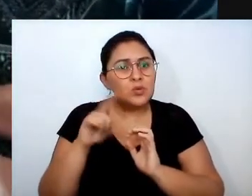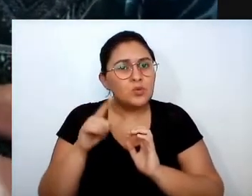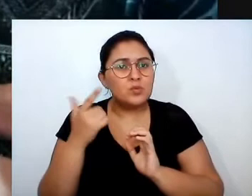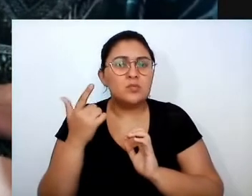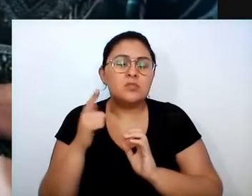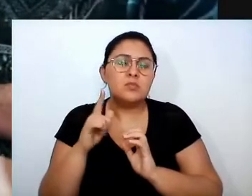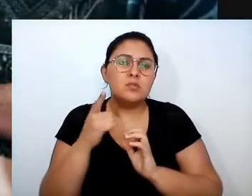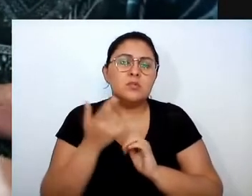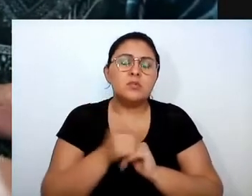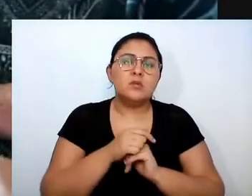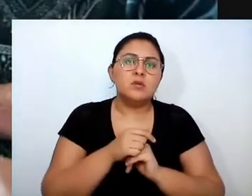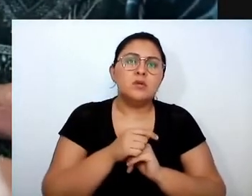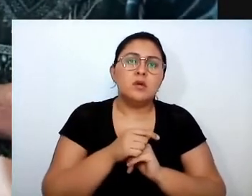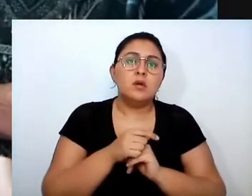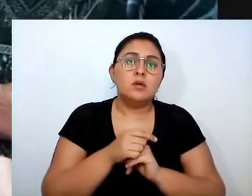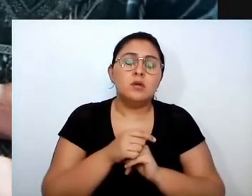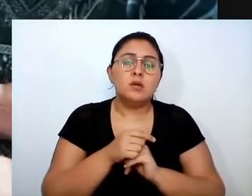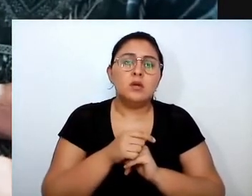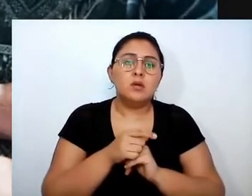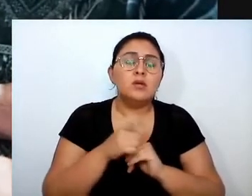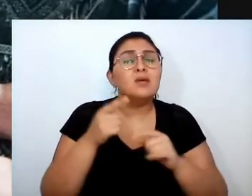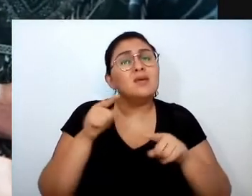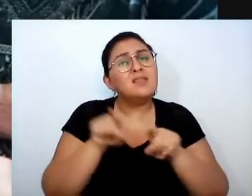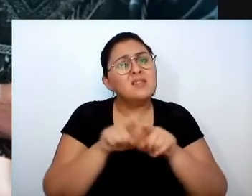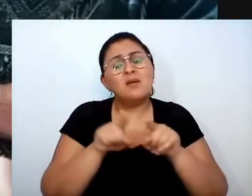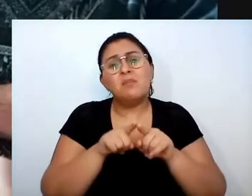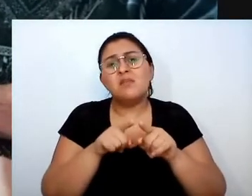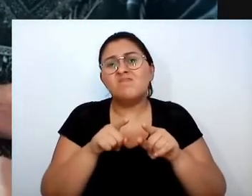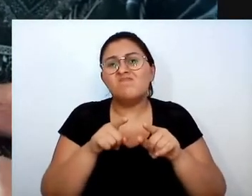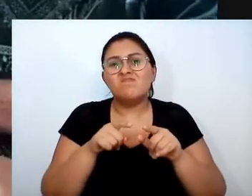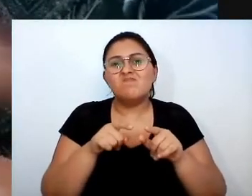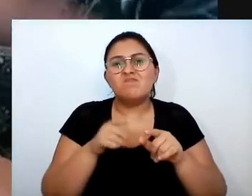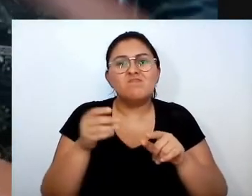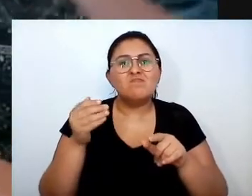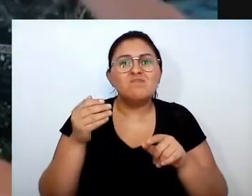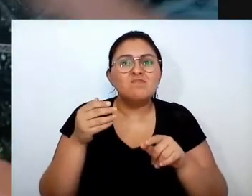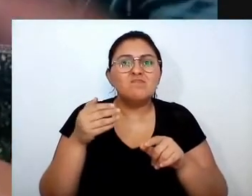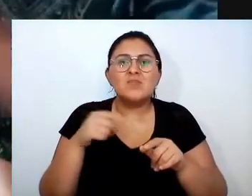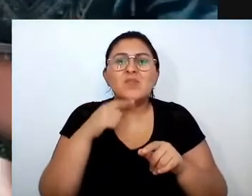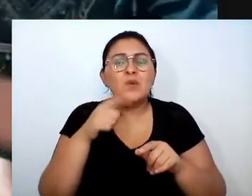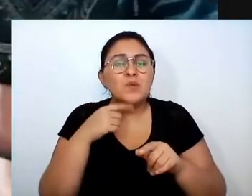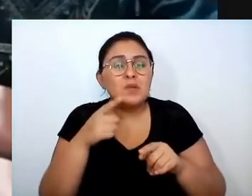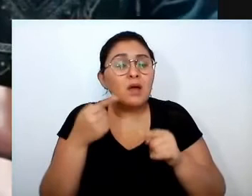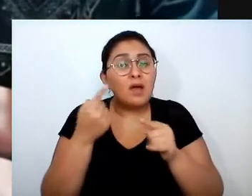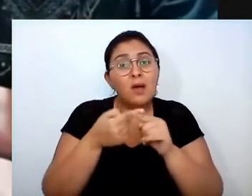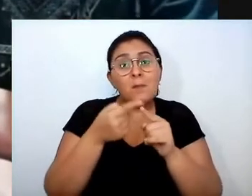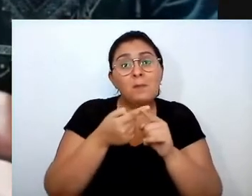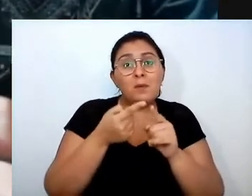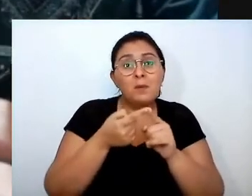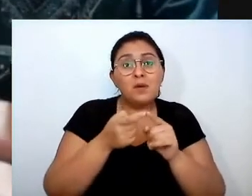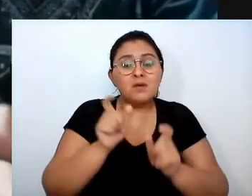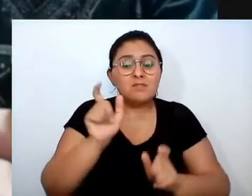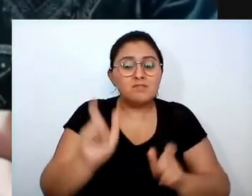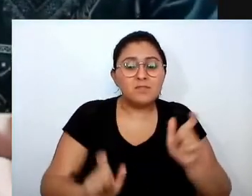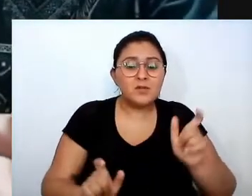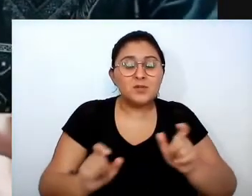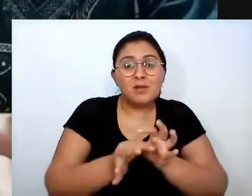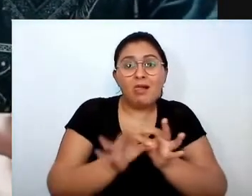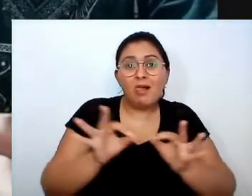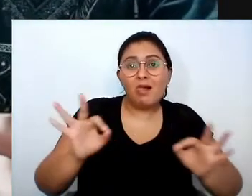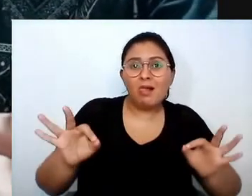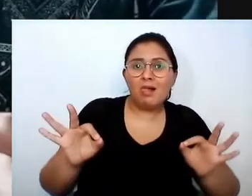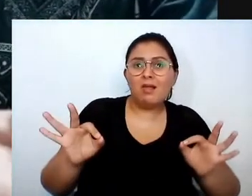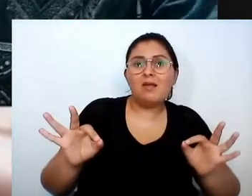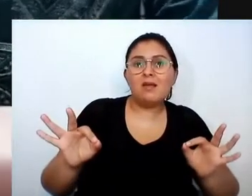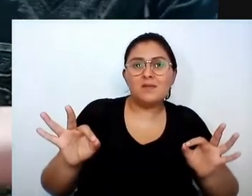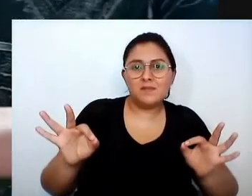um instrumental juntos, né, não tem como, porque Sim, a dinâmica, né,